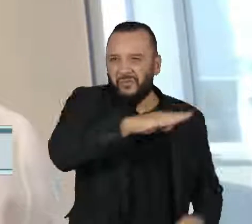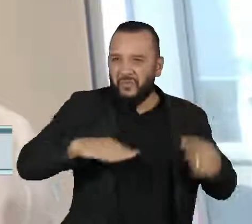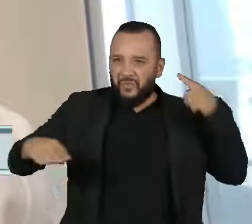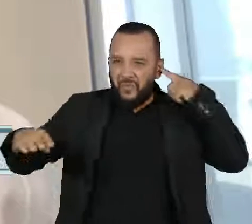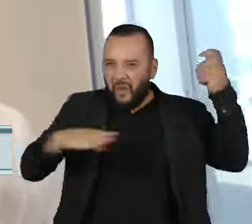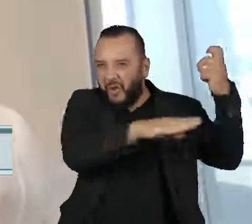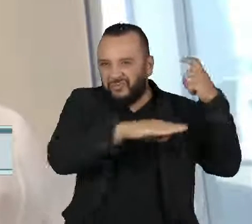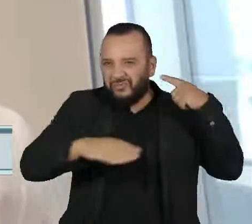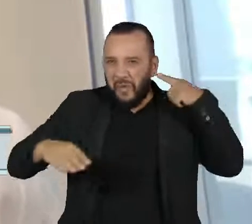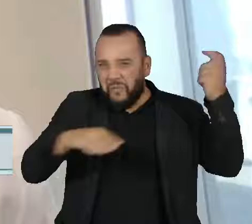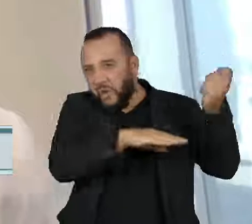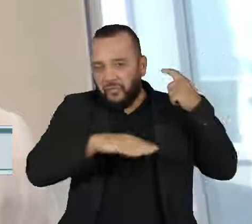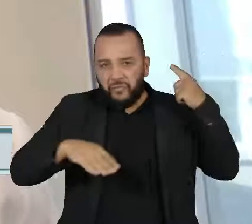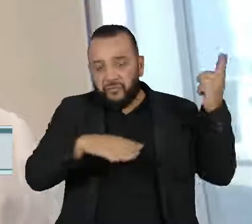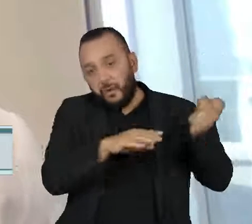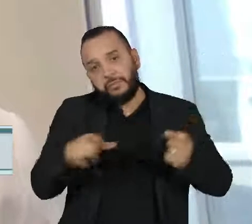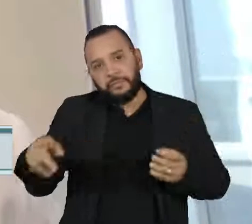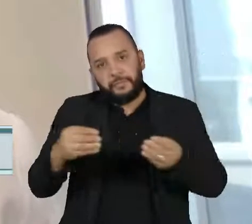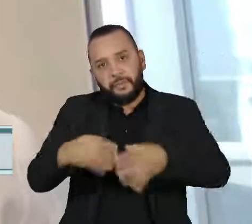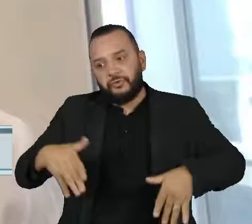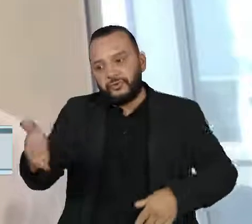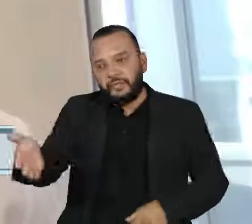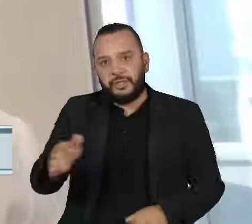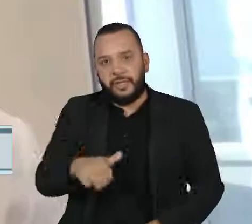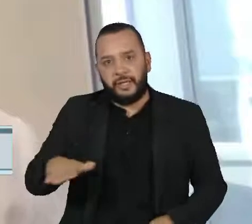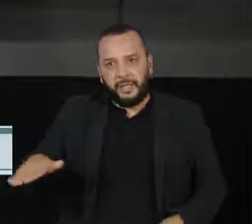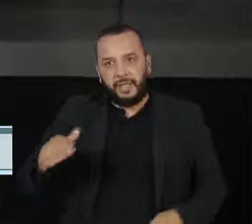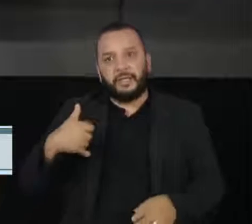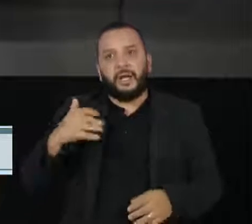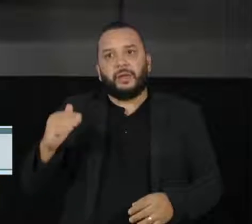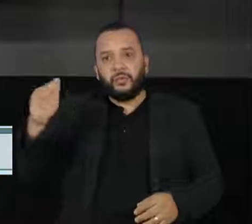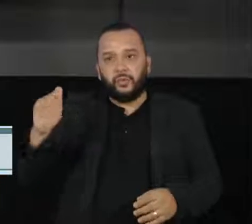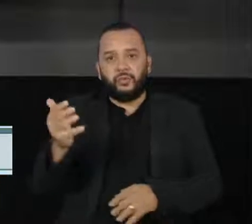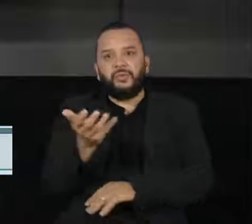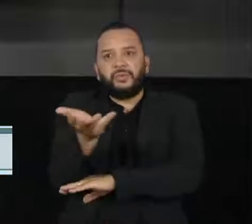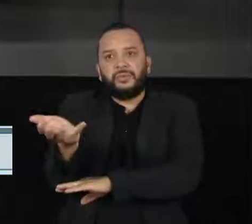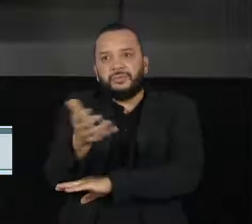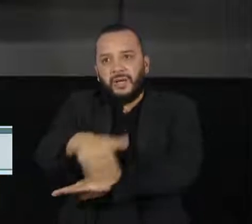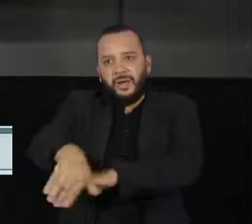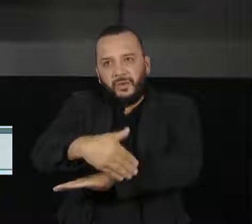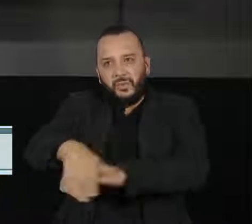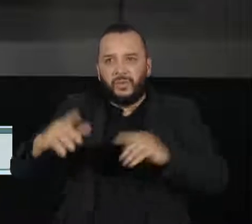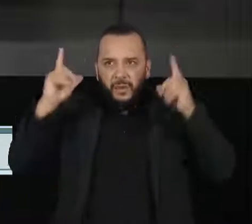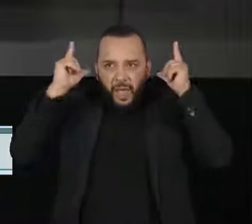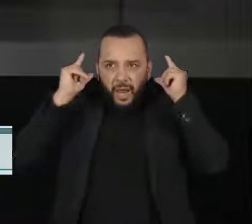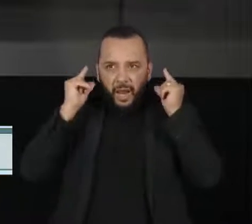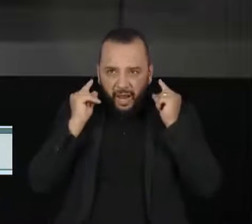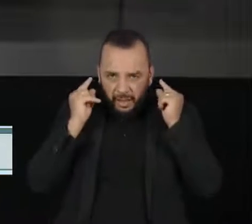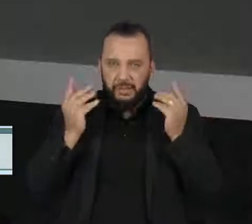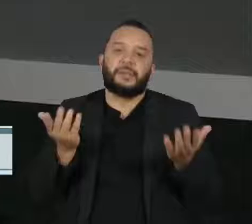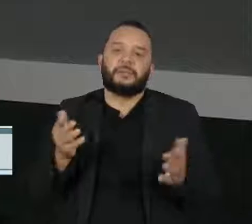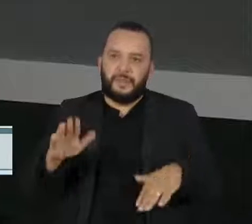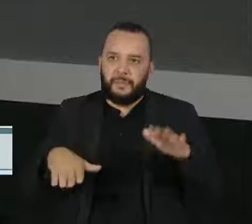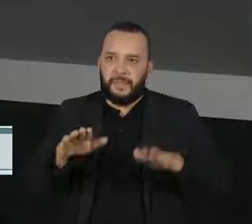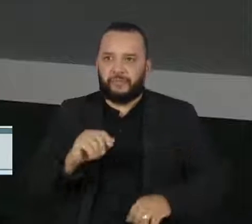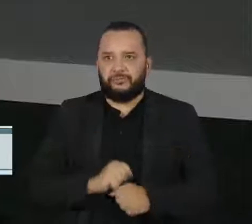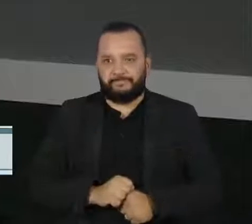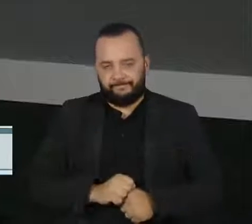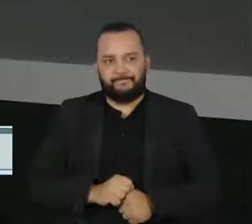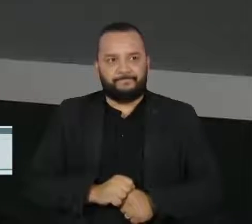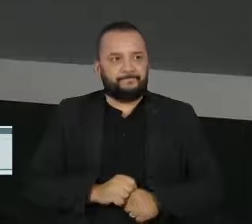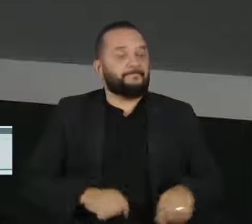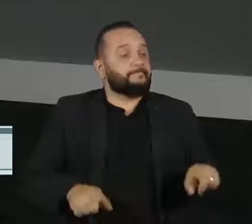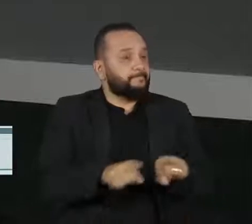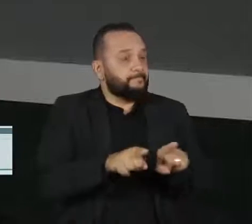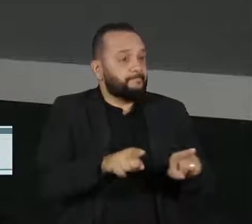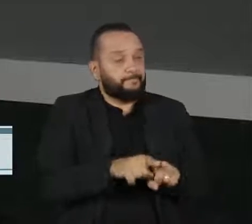ali. Então, depende muito de onde você está, de onde você mora, de quem você é, ao tipo de exposição que você vai ter. Além disso, doutor,